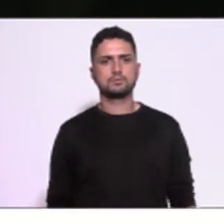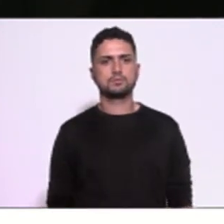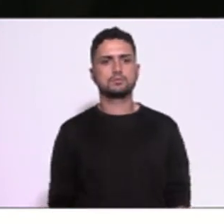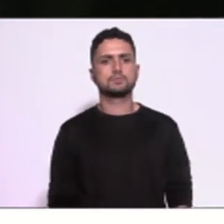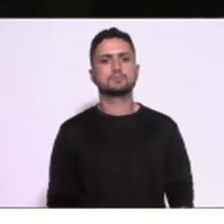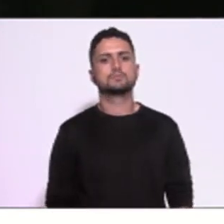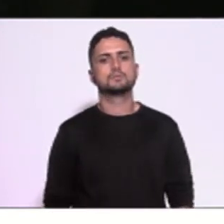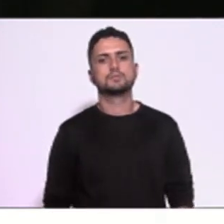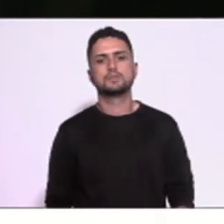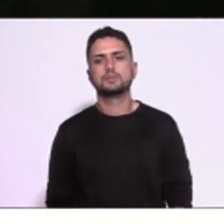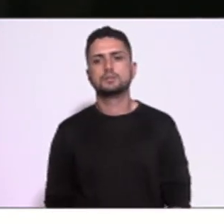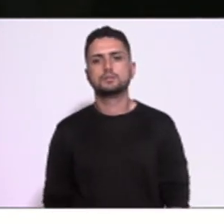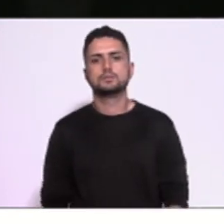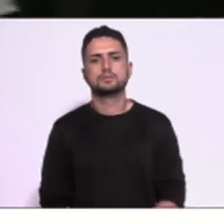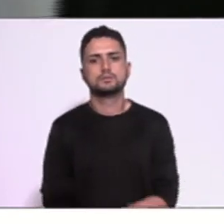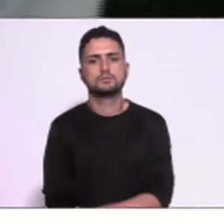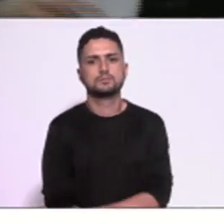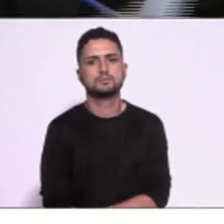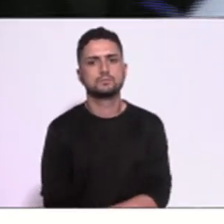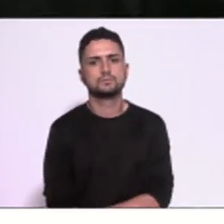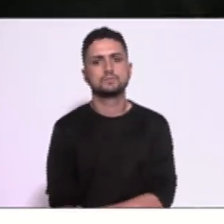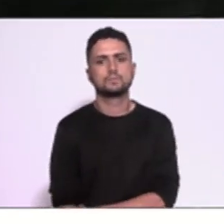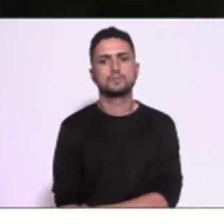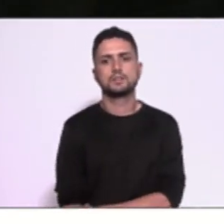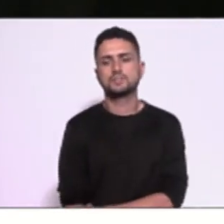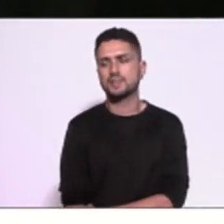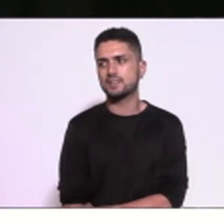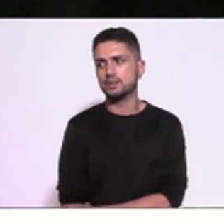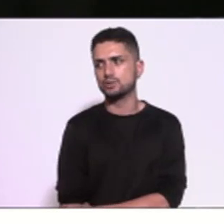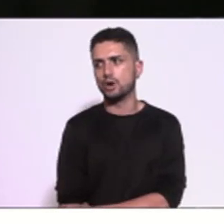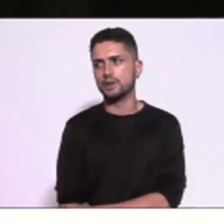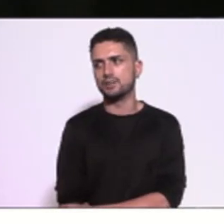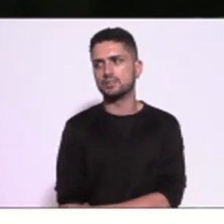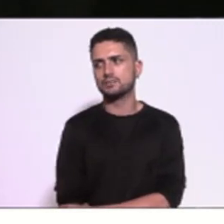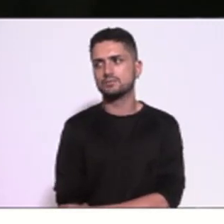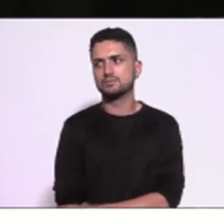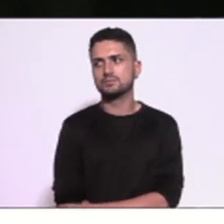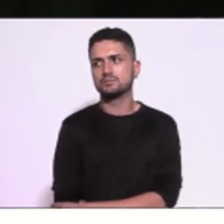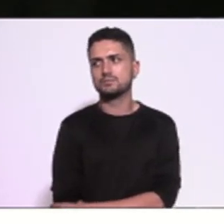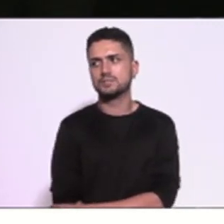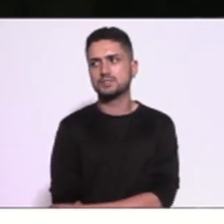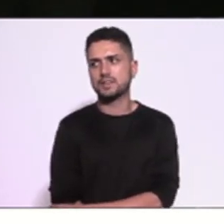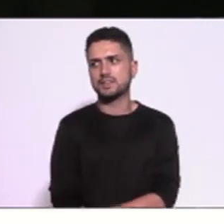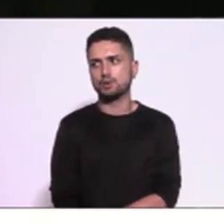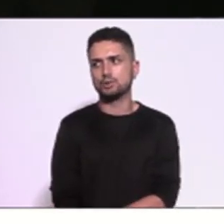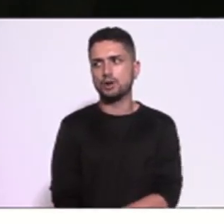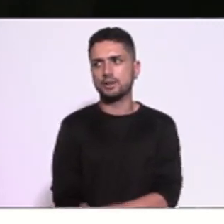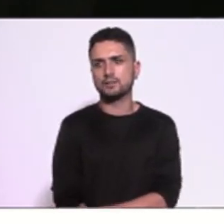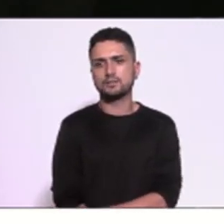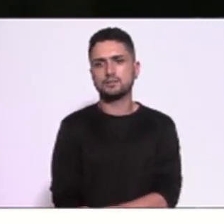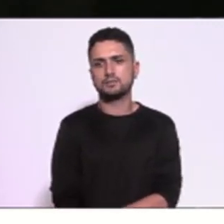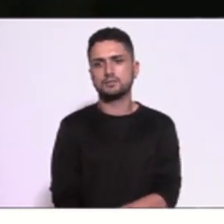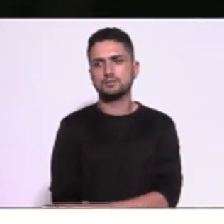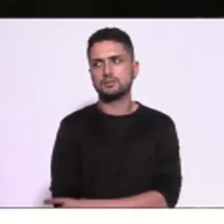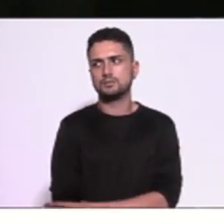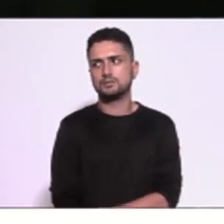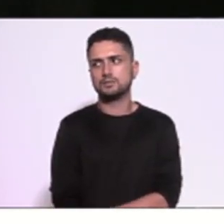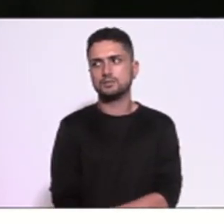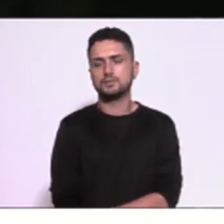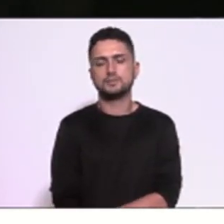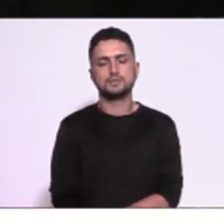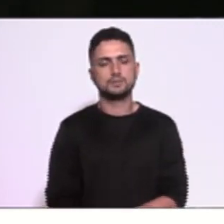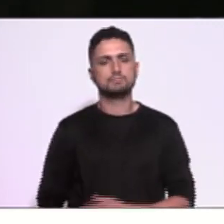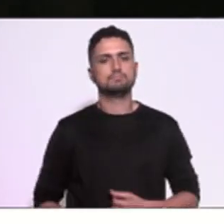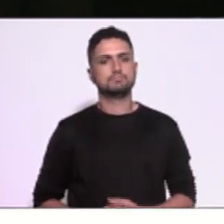noite. É com muita alegria que recebo como filha essa moção em memória a Danton Voltaire Pereira de